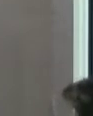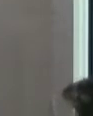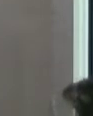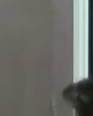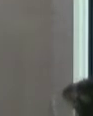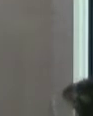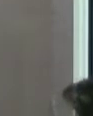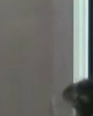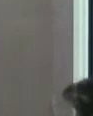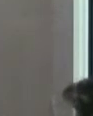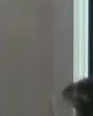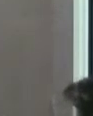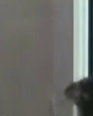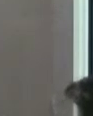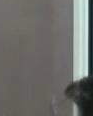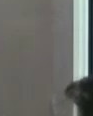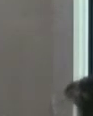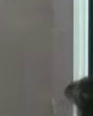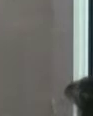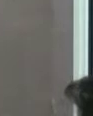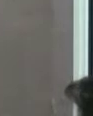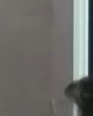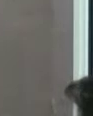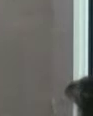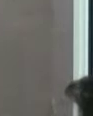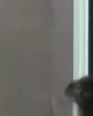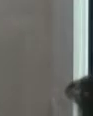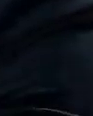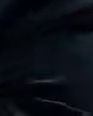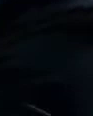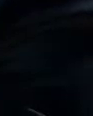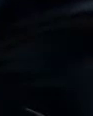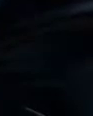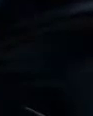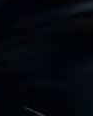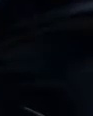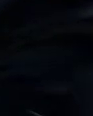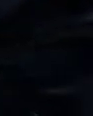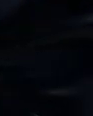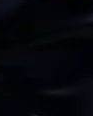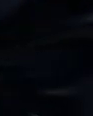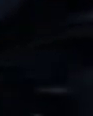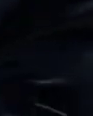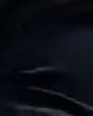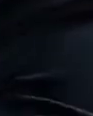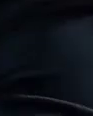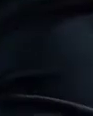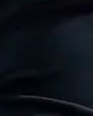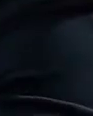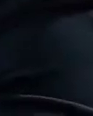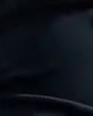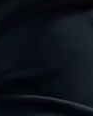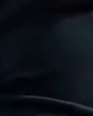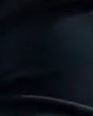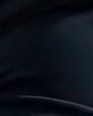Muito obrigado pela parte, vereador. Muito feliz pelo tema hoje abordado por Vossa Excelência.